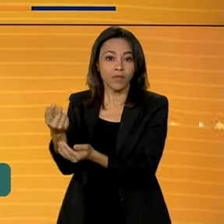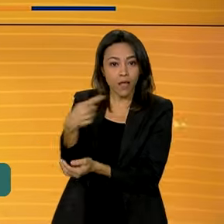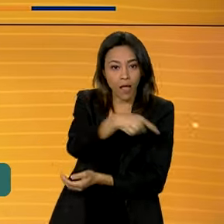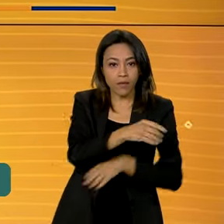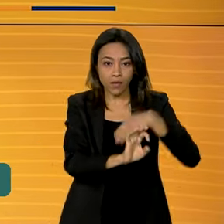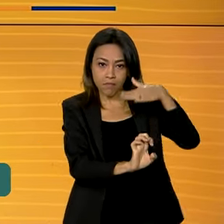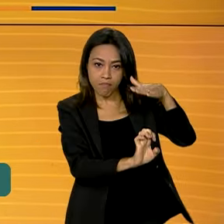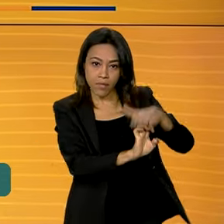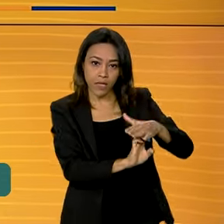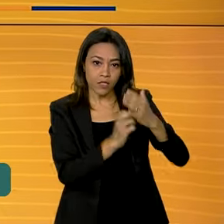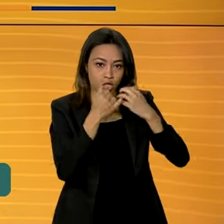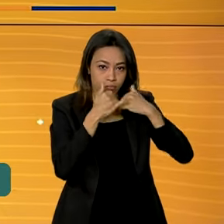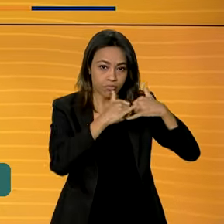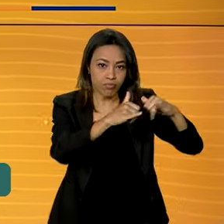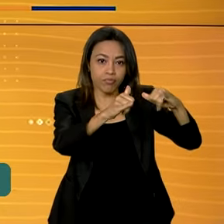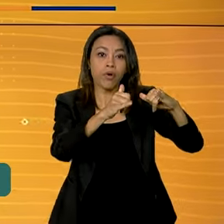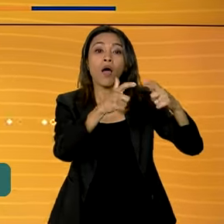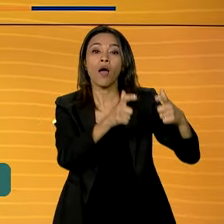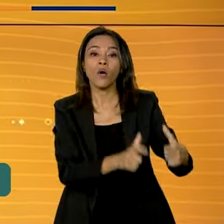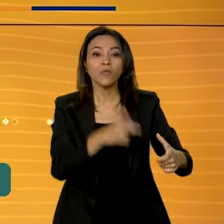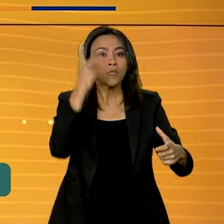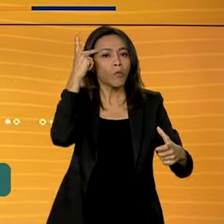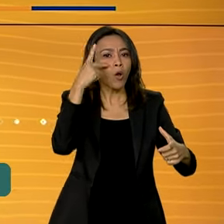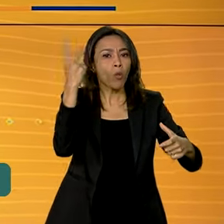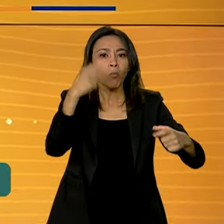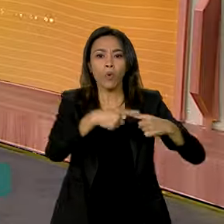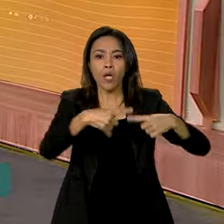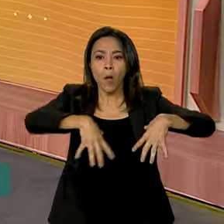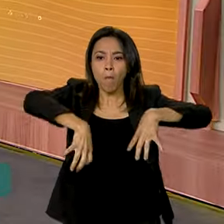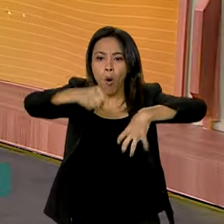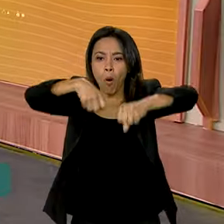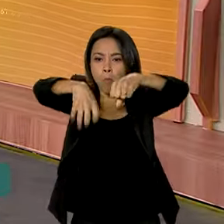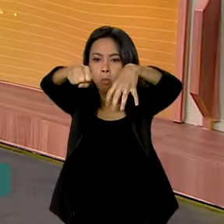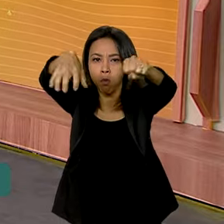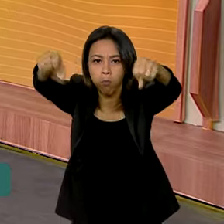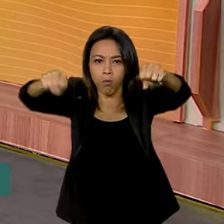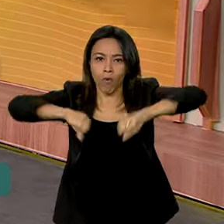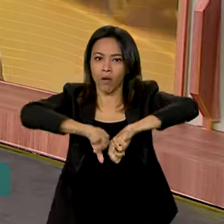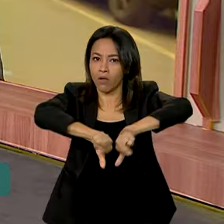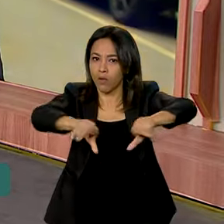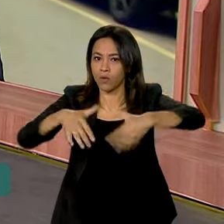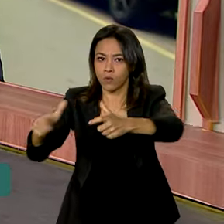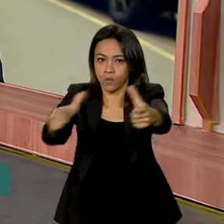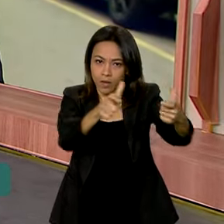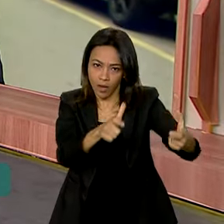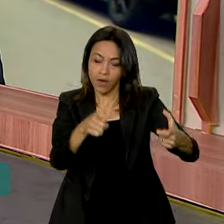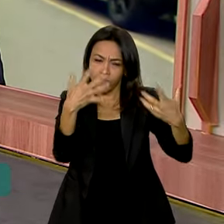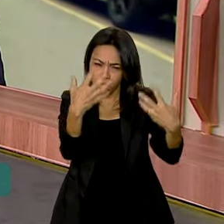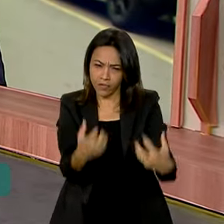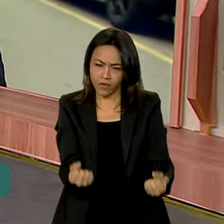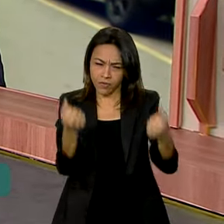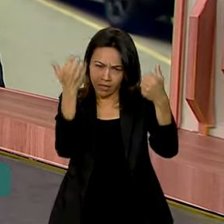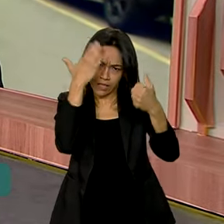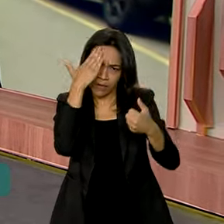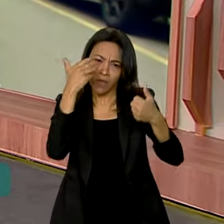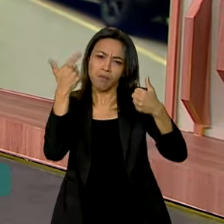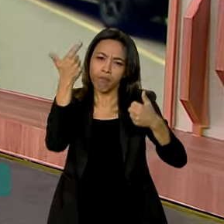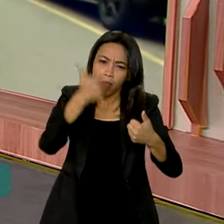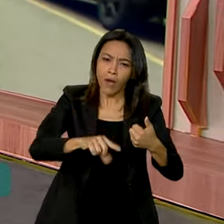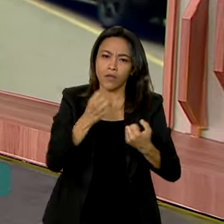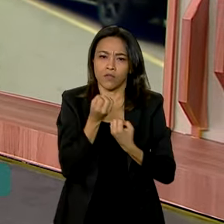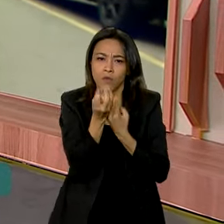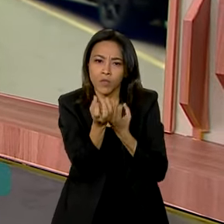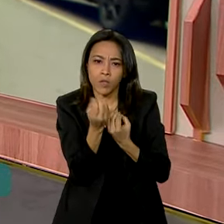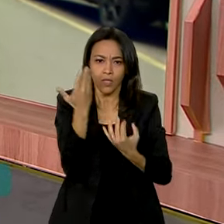energia de São Paulo pela falta de luz em vários bairros. Vamos saber os detalhes com o repórter Dimas Soldi, que fala ao vivo